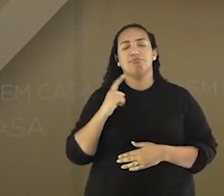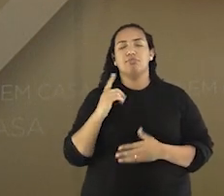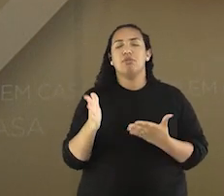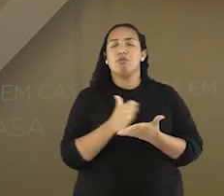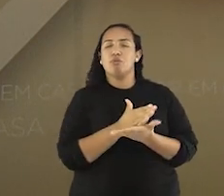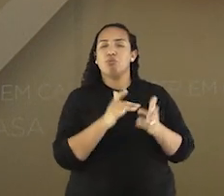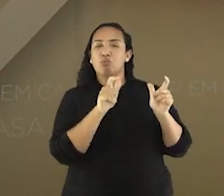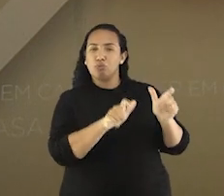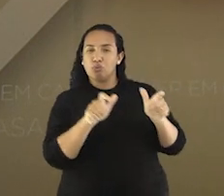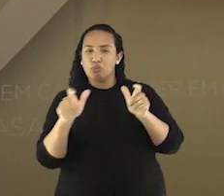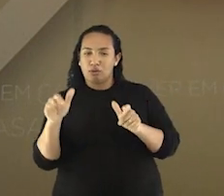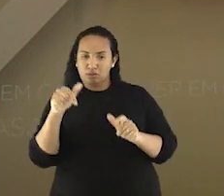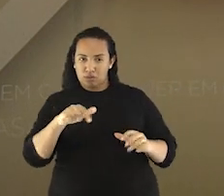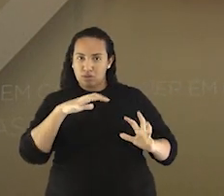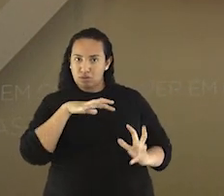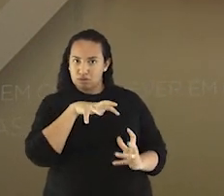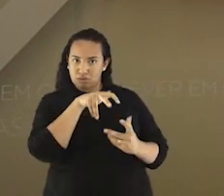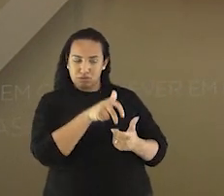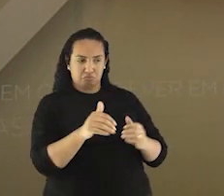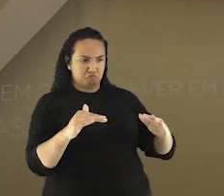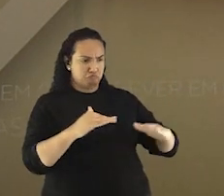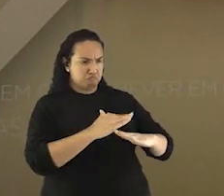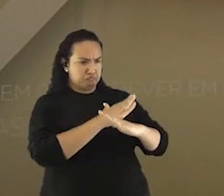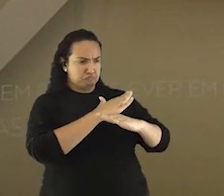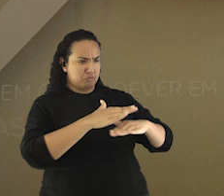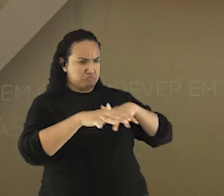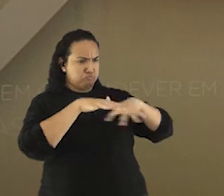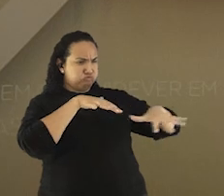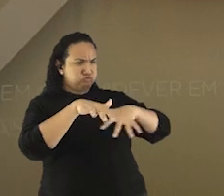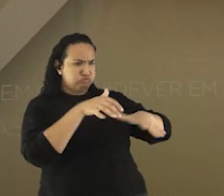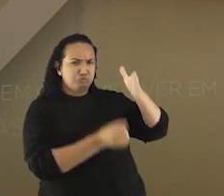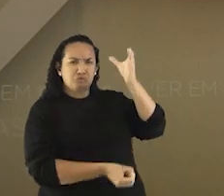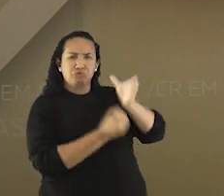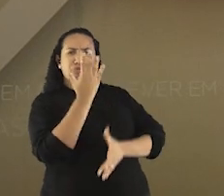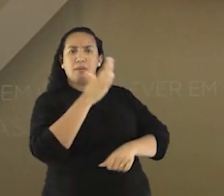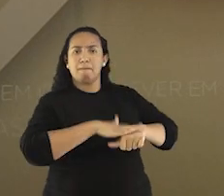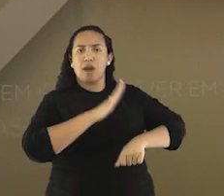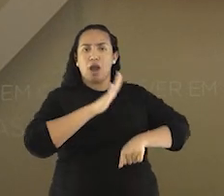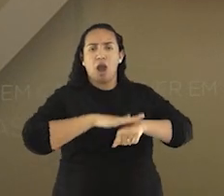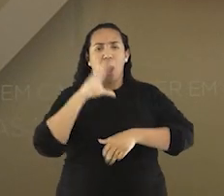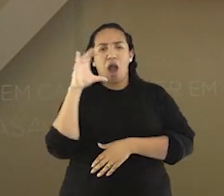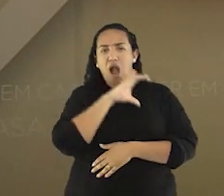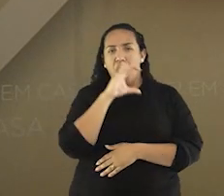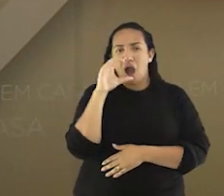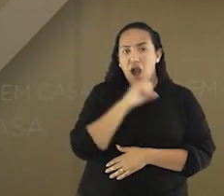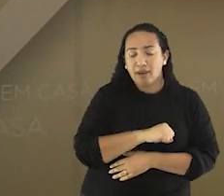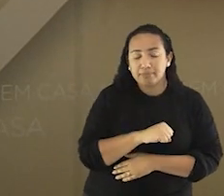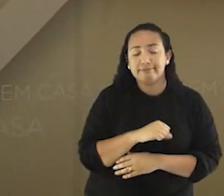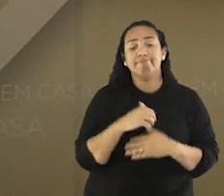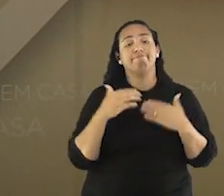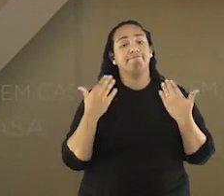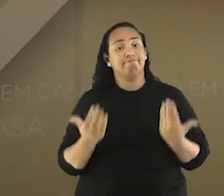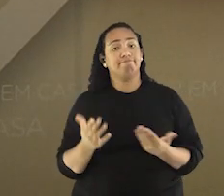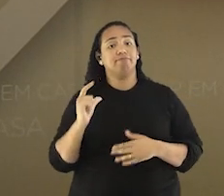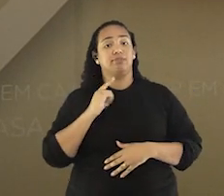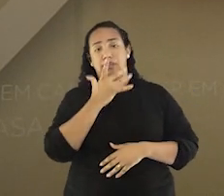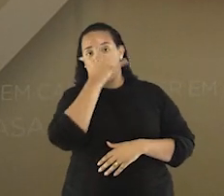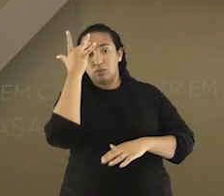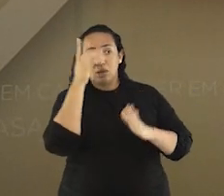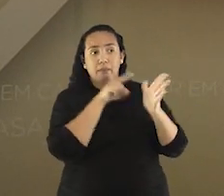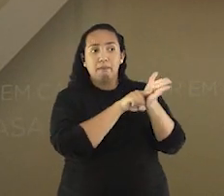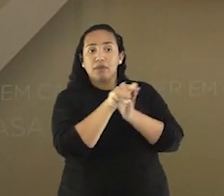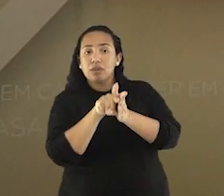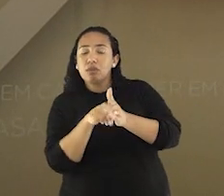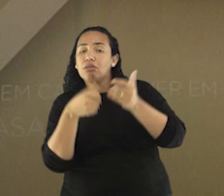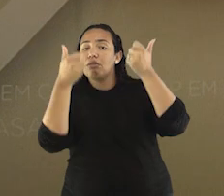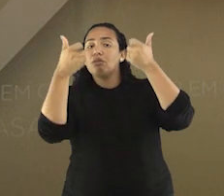Terra os terremotos acontecem com mais frequência? Bom, de acordo com os especialistas, esses espaços são